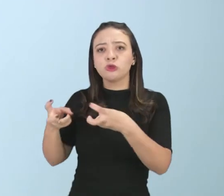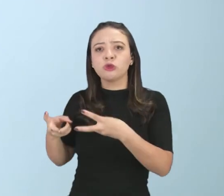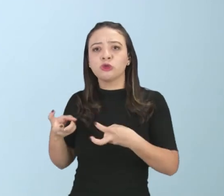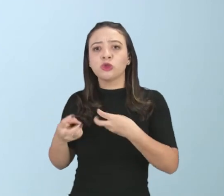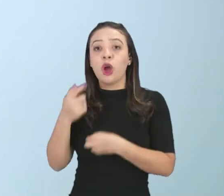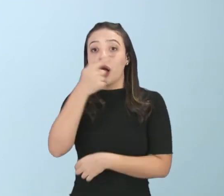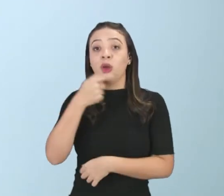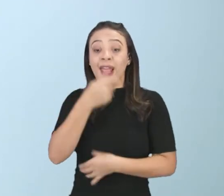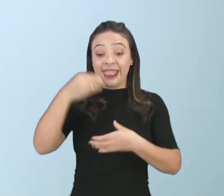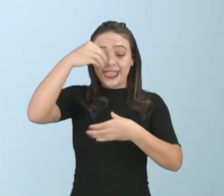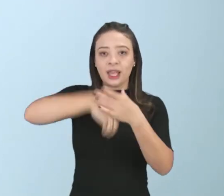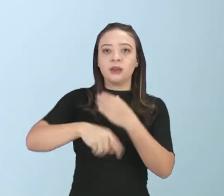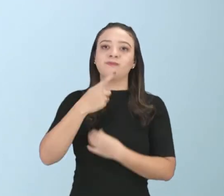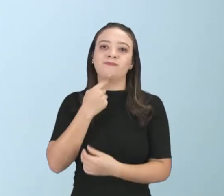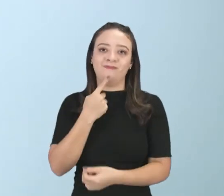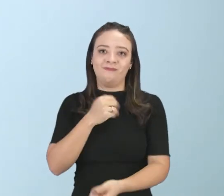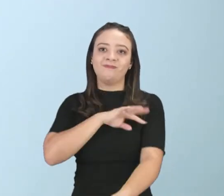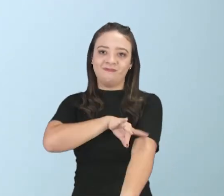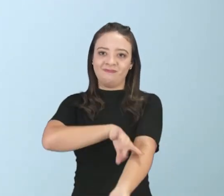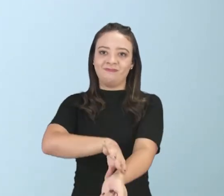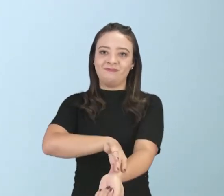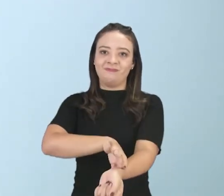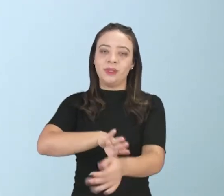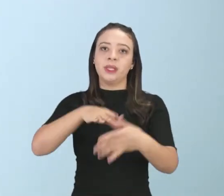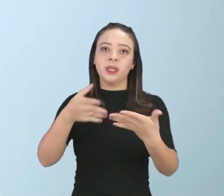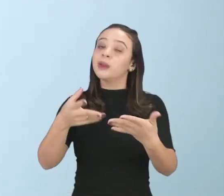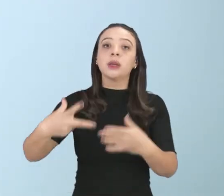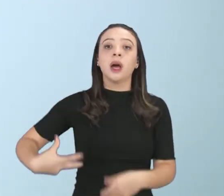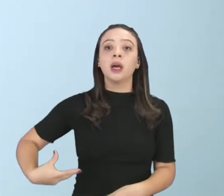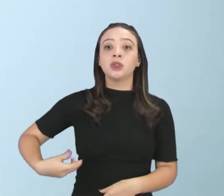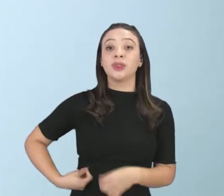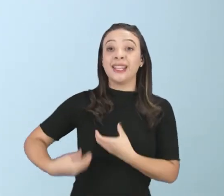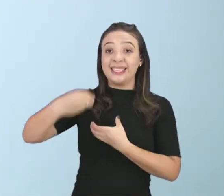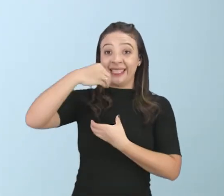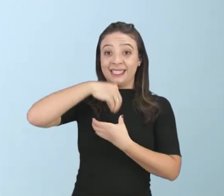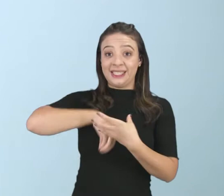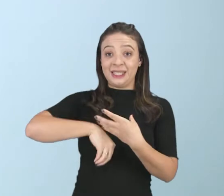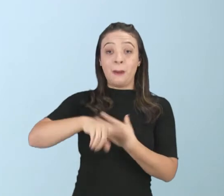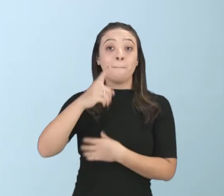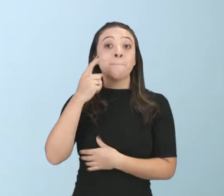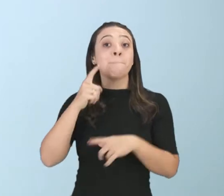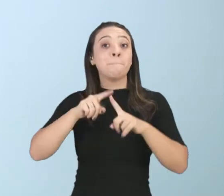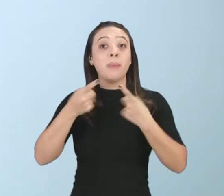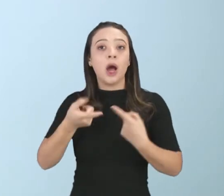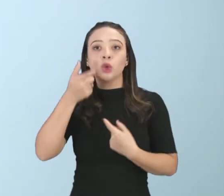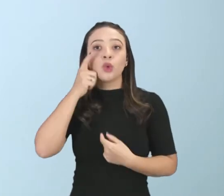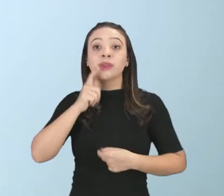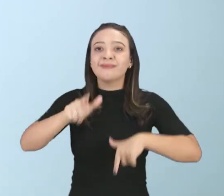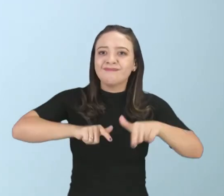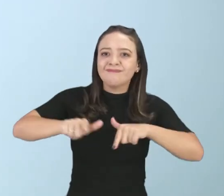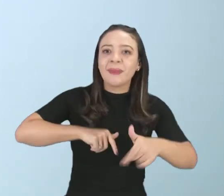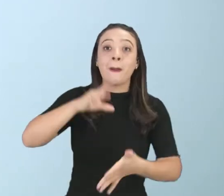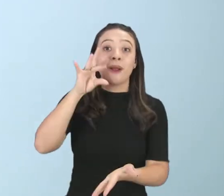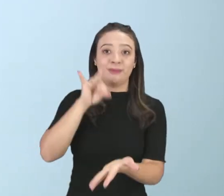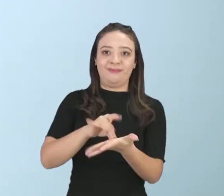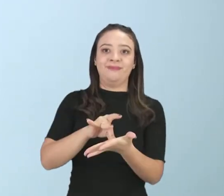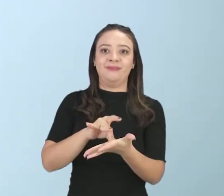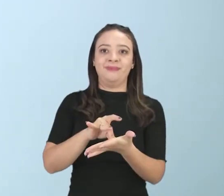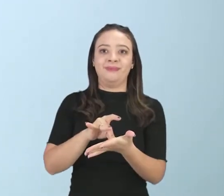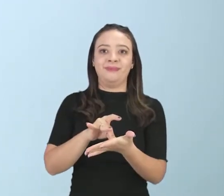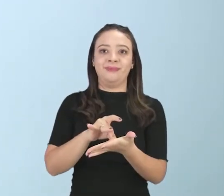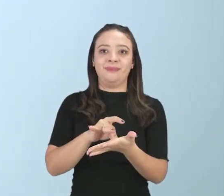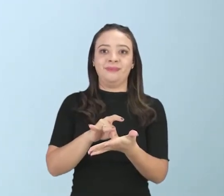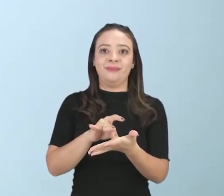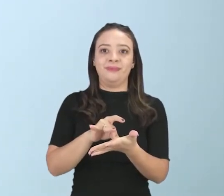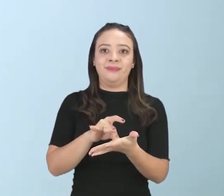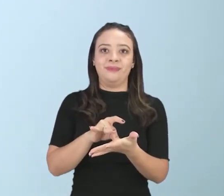para dentro da corrente sanguínea, entendeu? A insulina vai estar ali, mas ela não vai desempenhar o papel dela. E o que acontece? Com